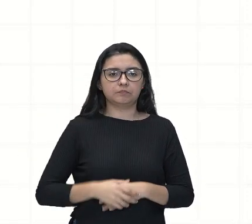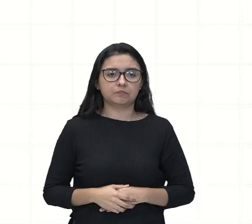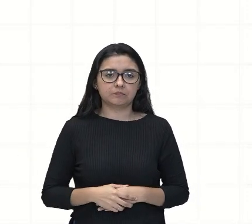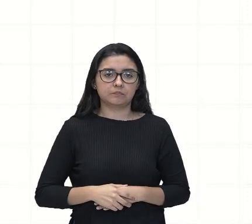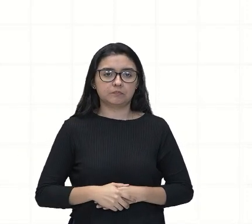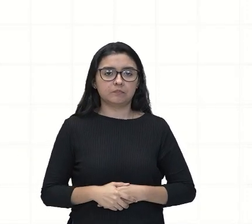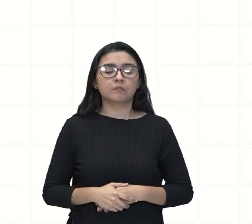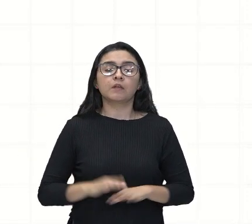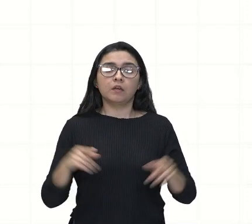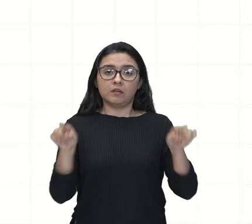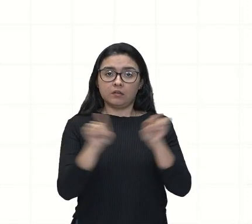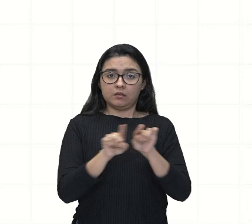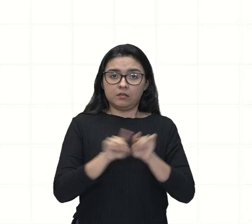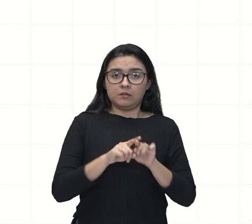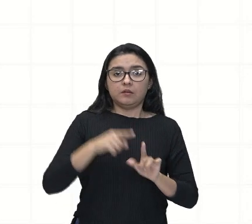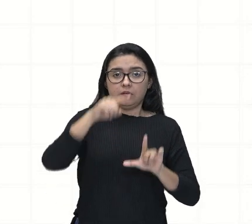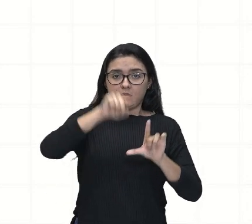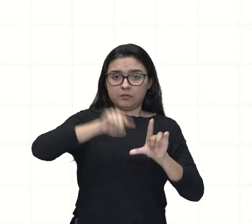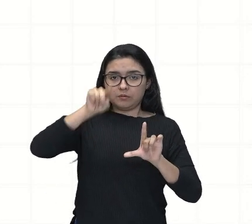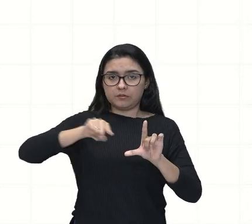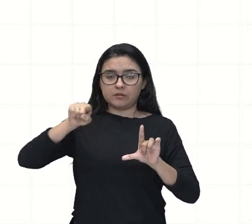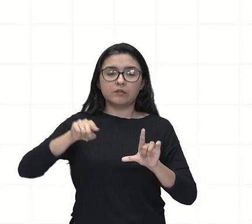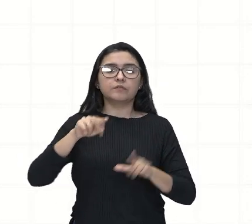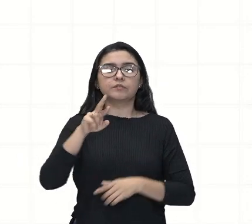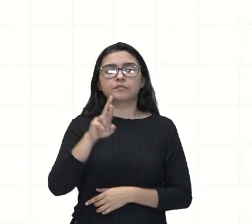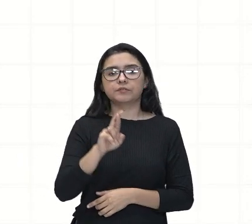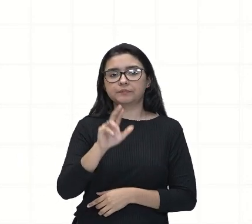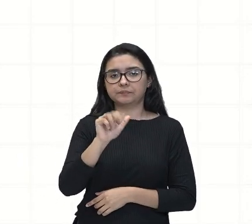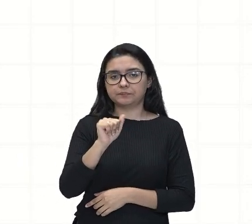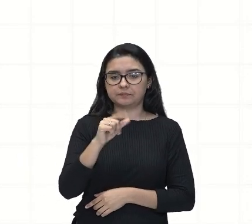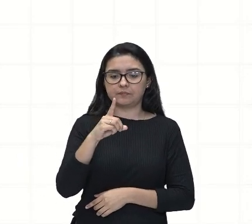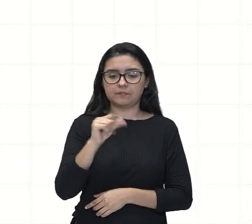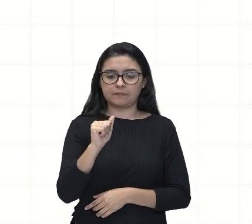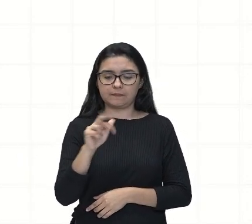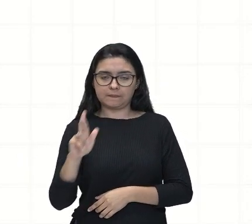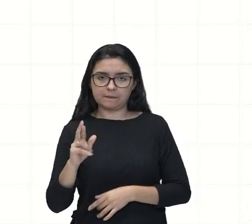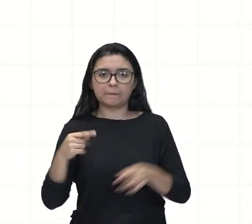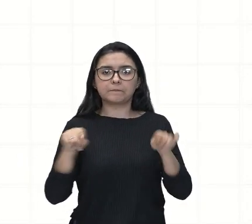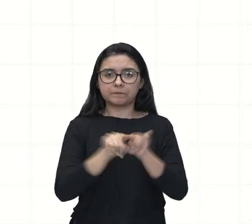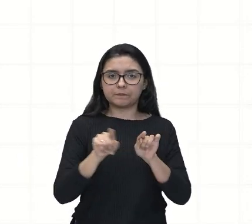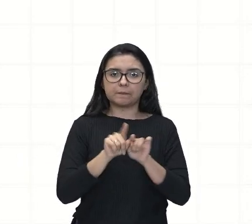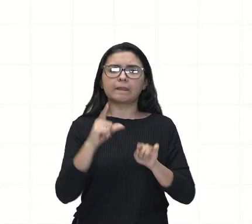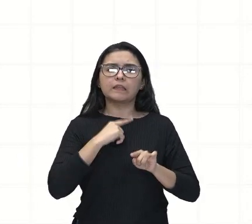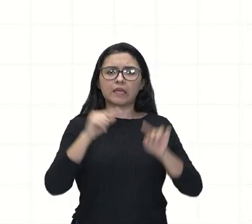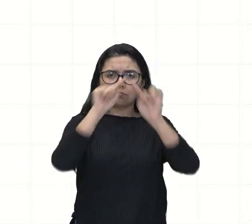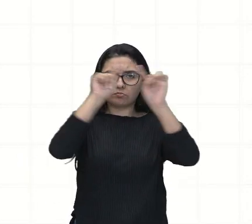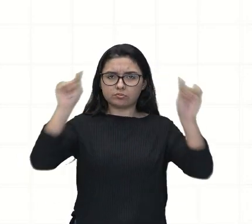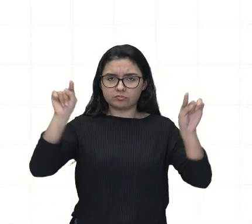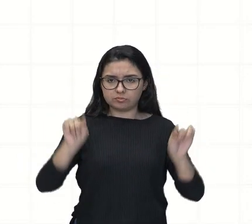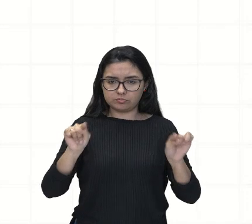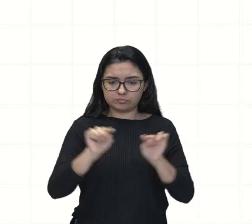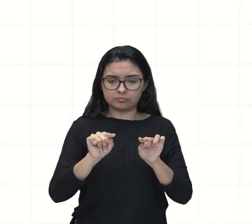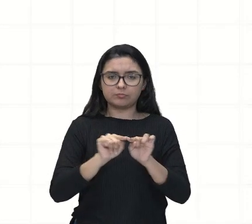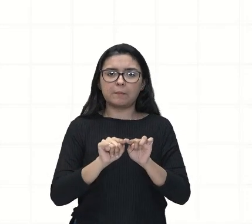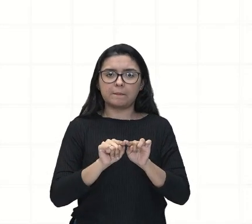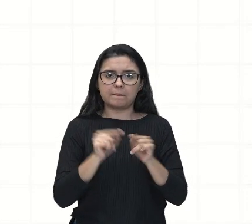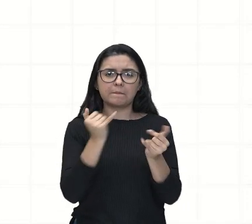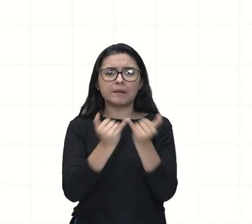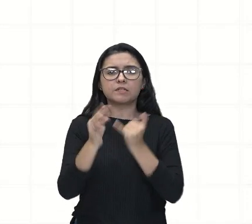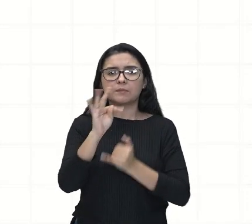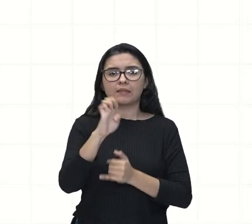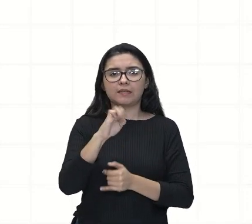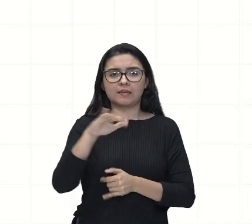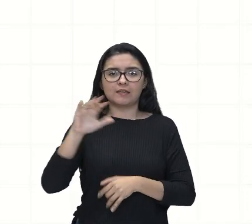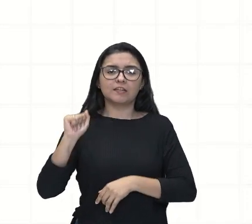Gráfico de radar ou gráfico de teia. O gráfico em rede tem um formato que lembra uma teia de aranha